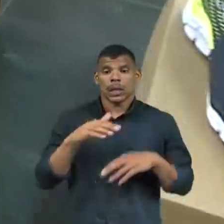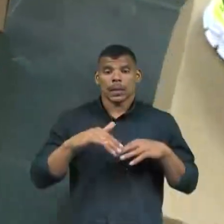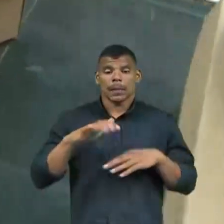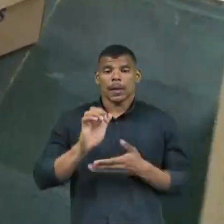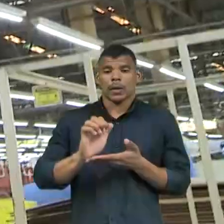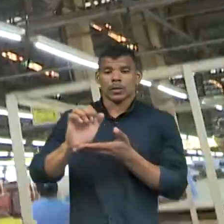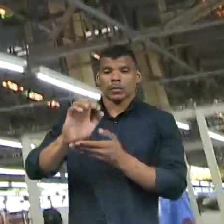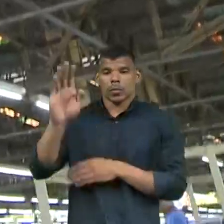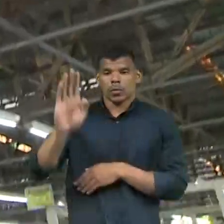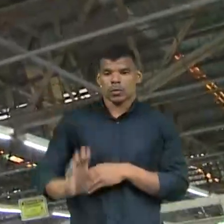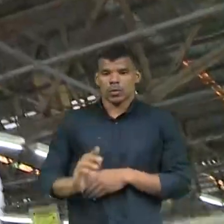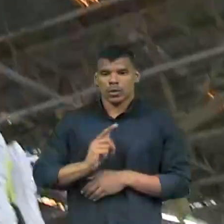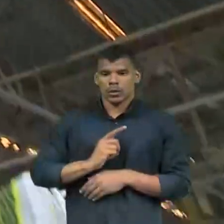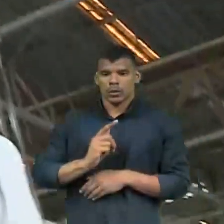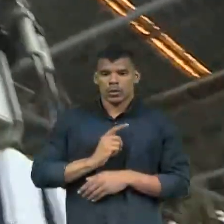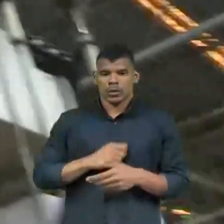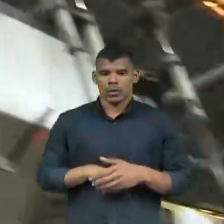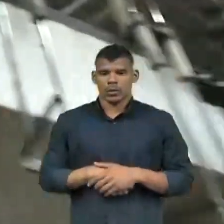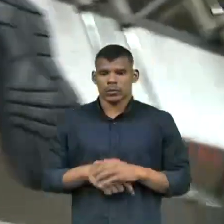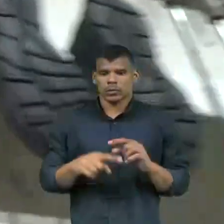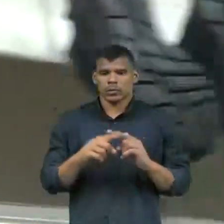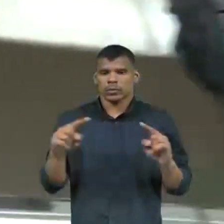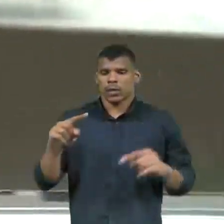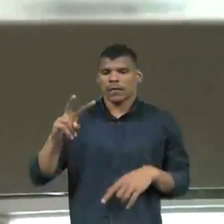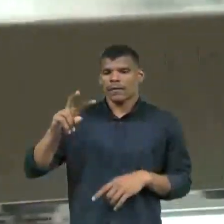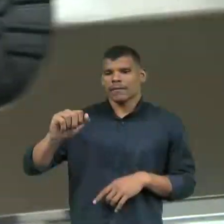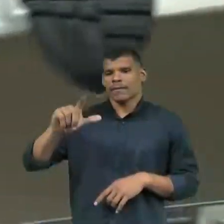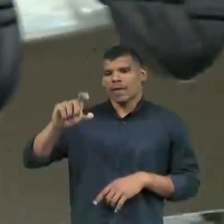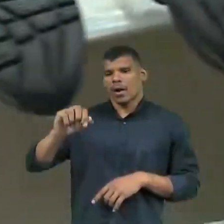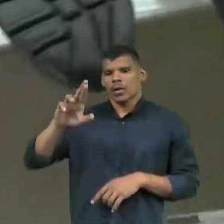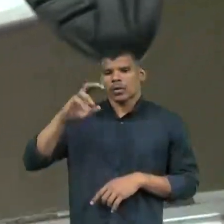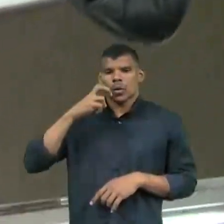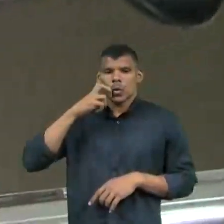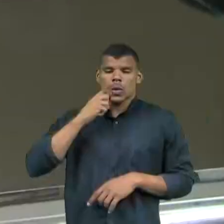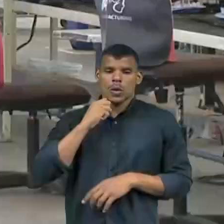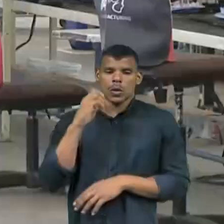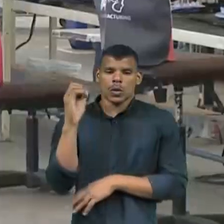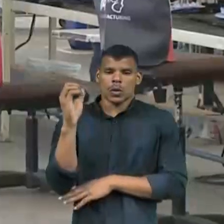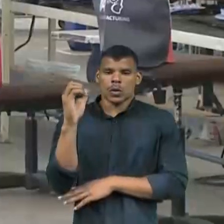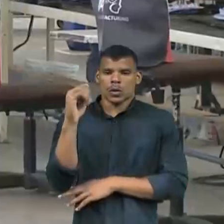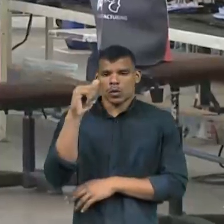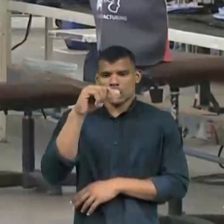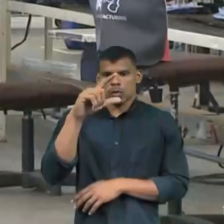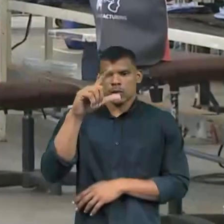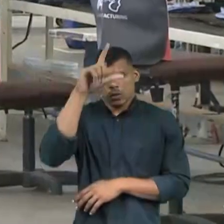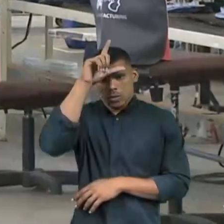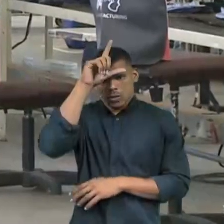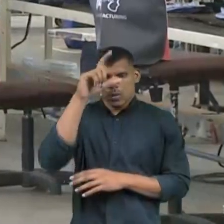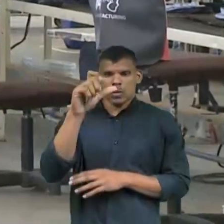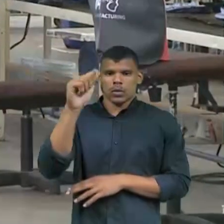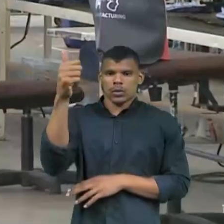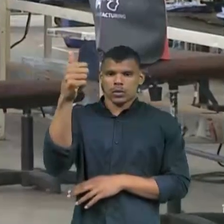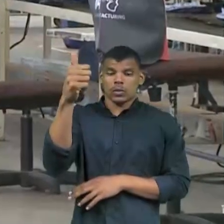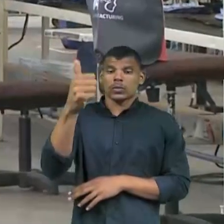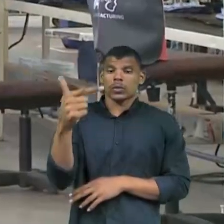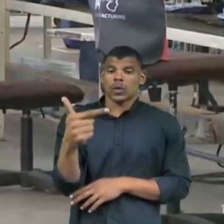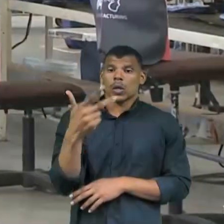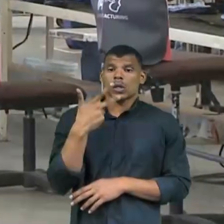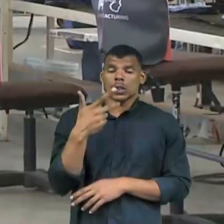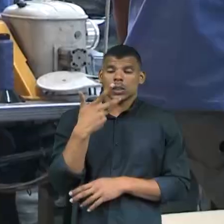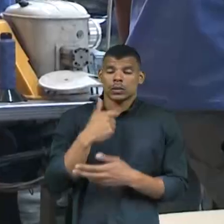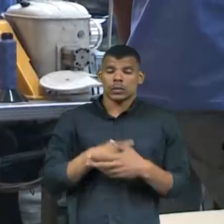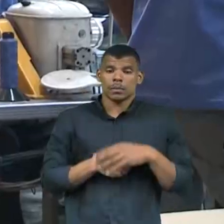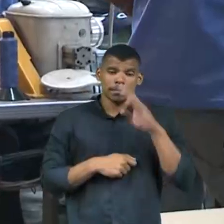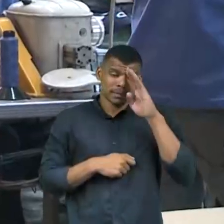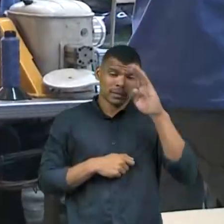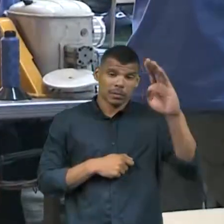Brasil. Mas avaliando o valor arrecadado, o Rio Grande do Sul lidera. Os principais países consumidores são